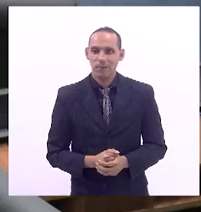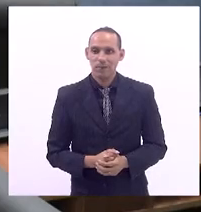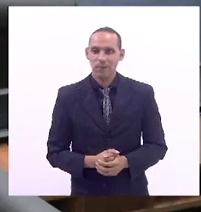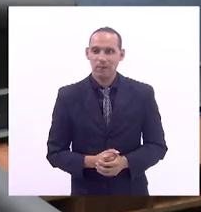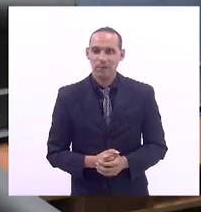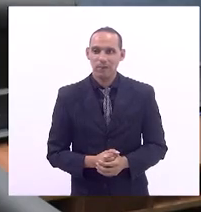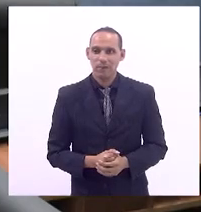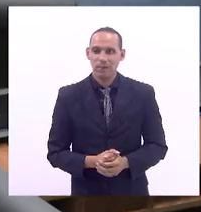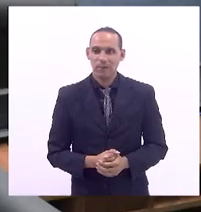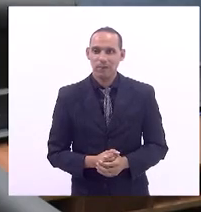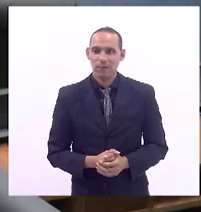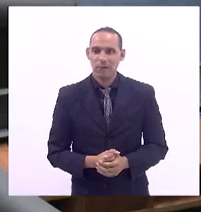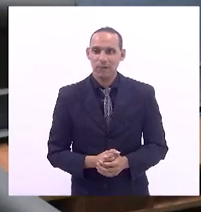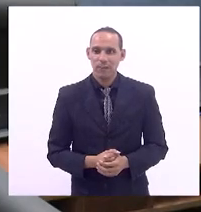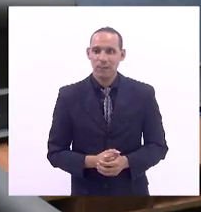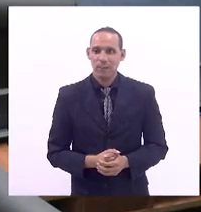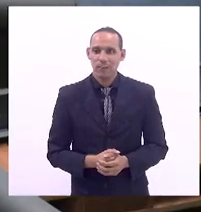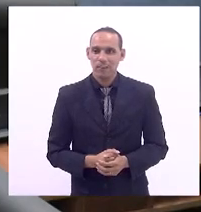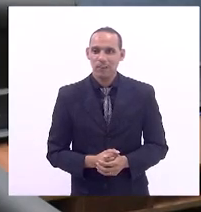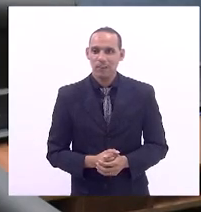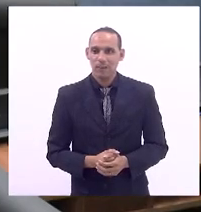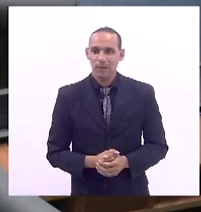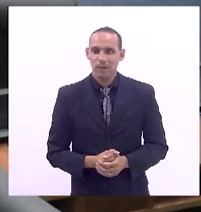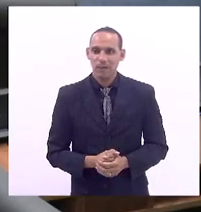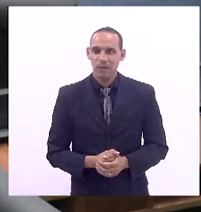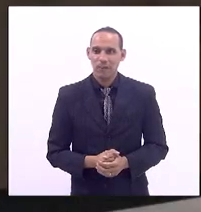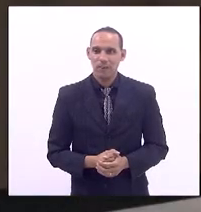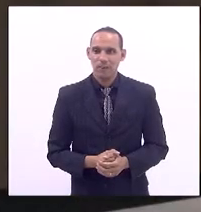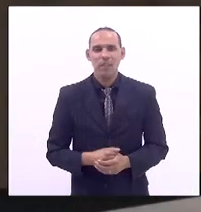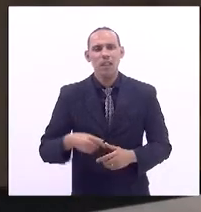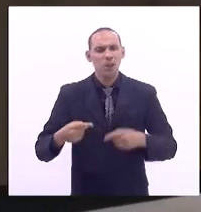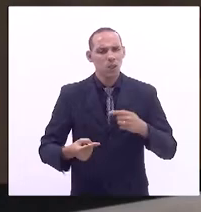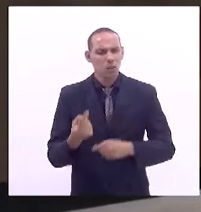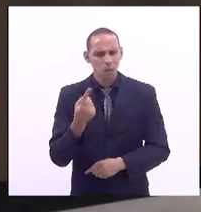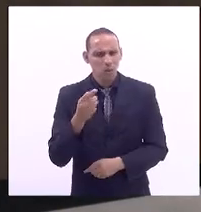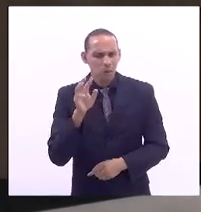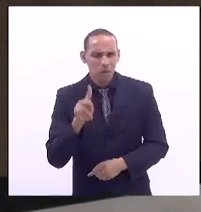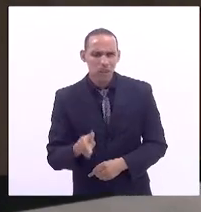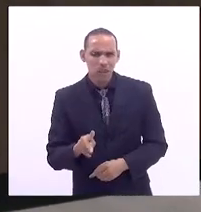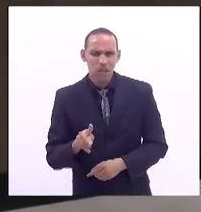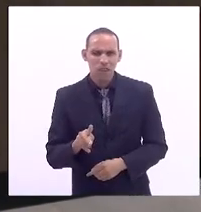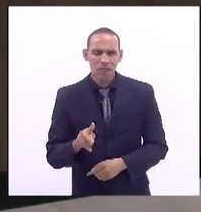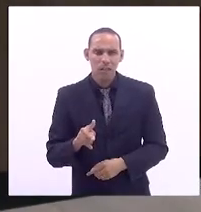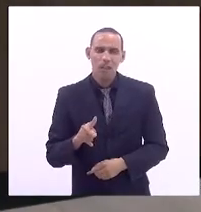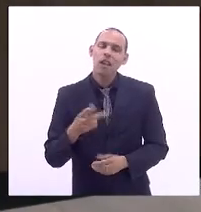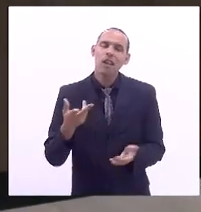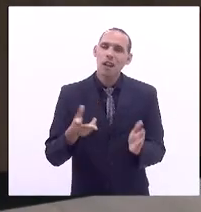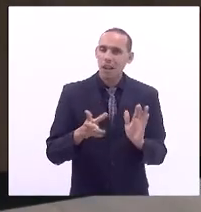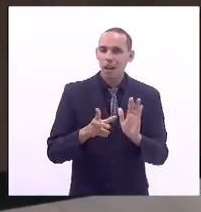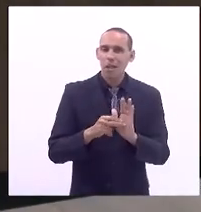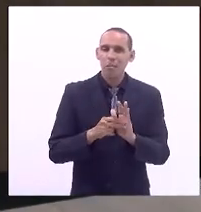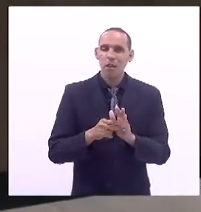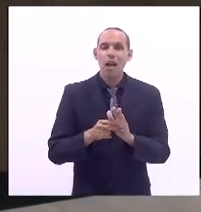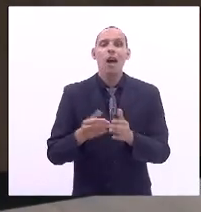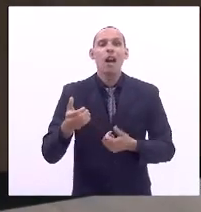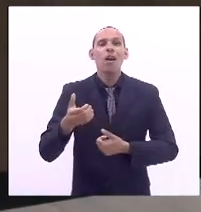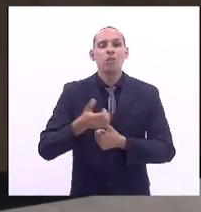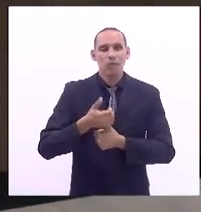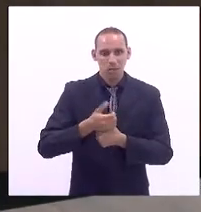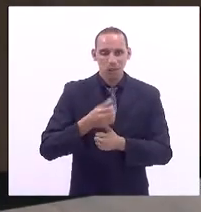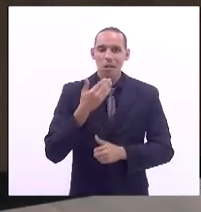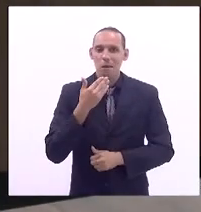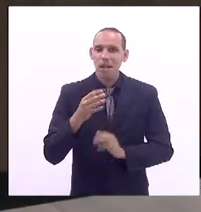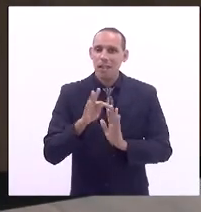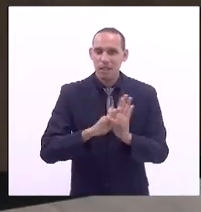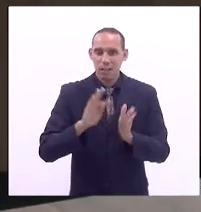de repente opção 1 é só única surpresa então com e meta concluindo para o substitutivo podiam forma final de